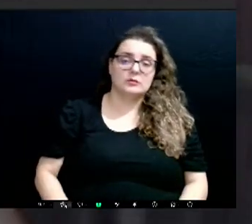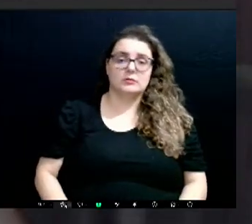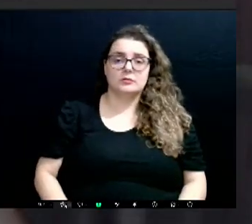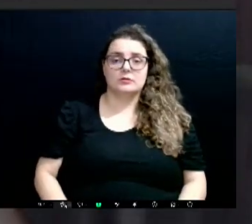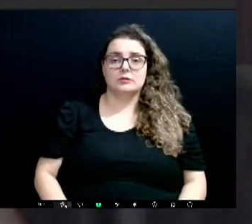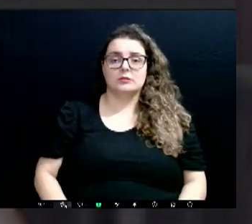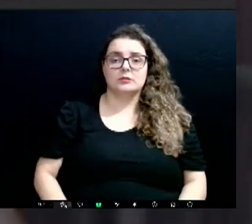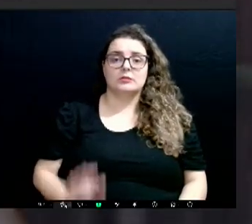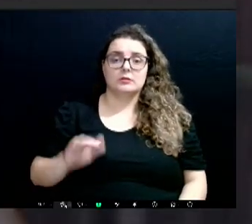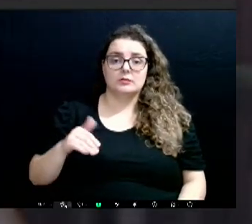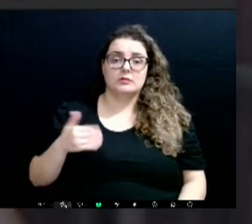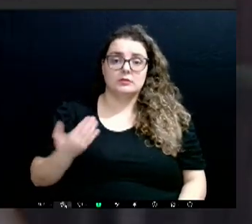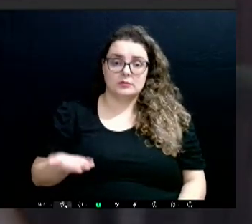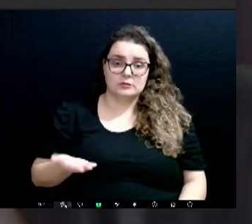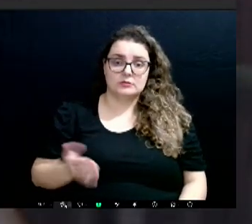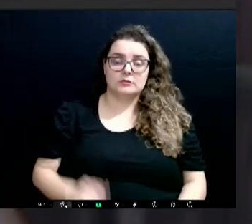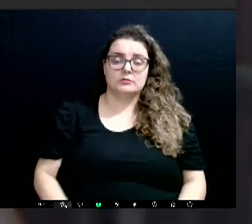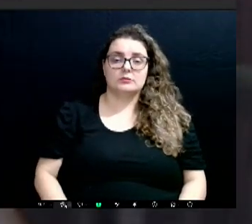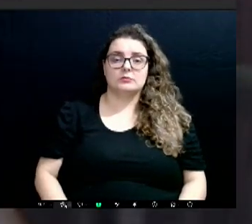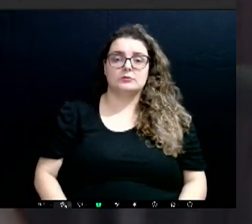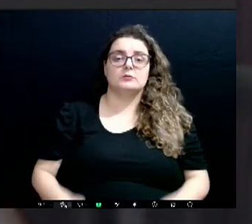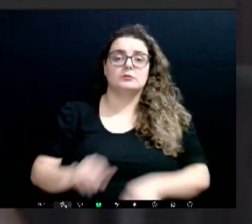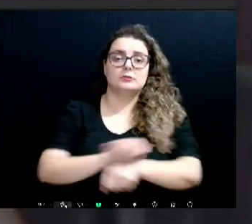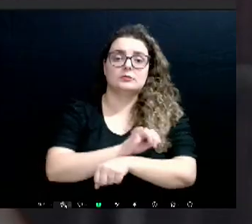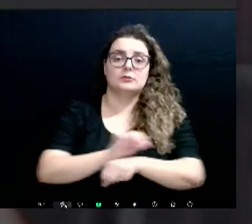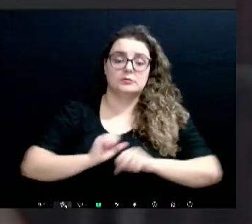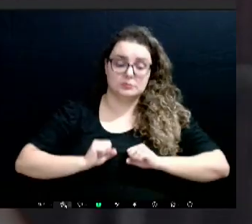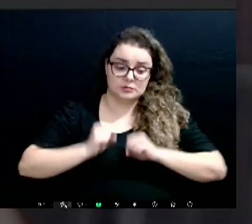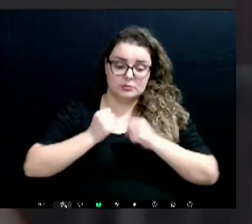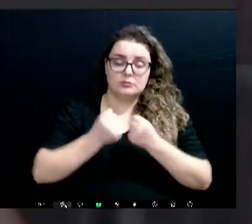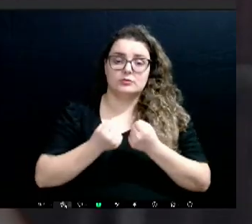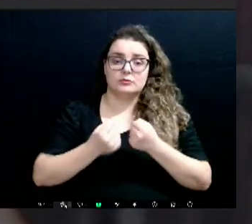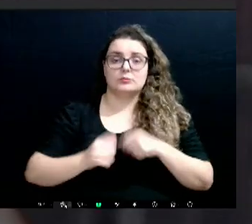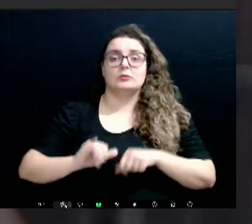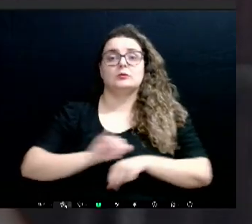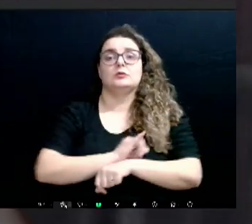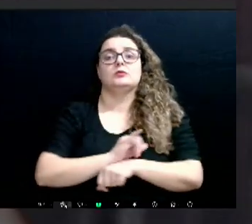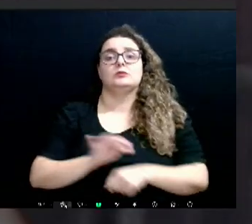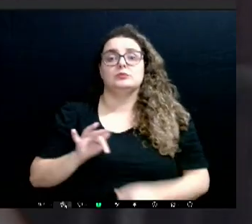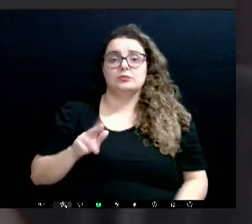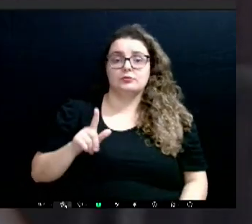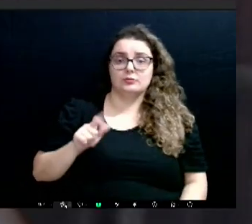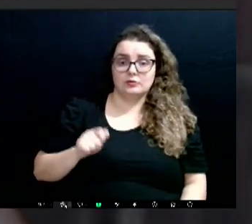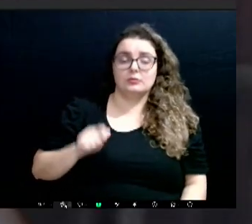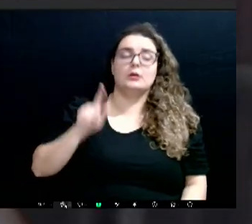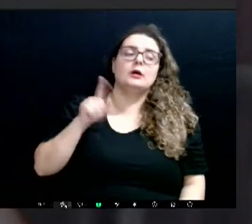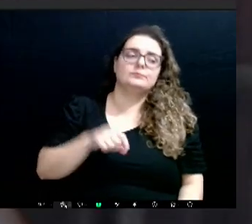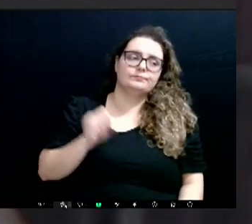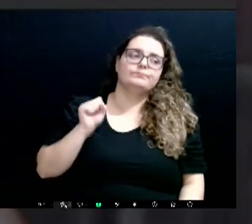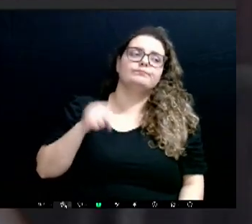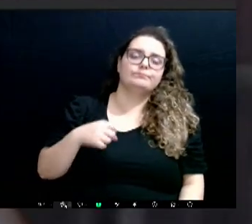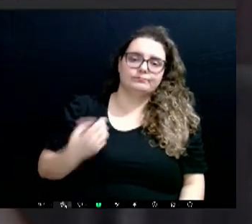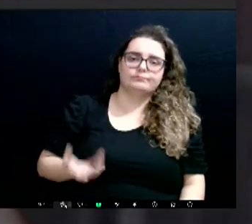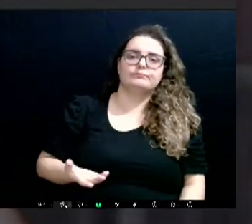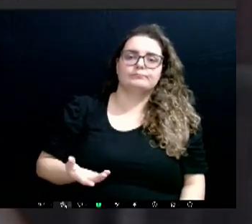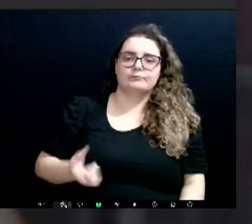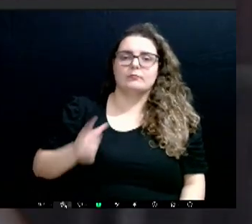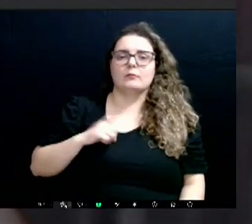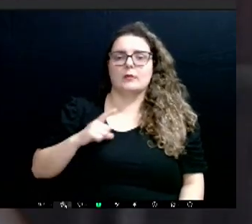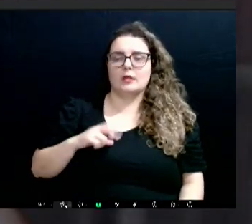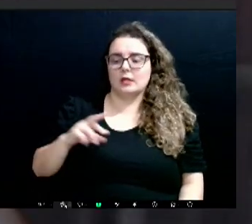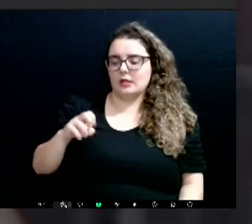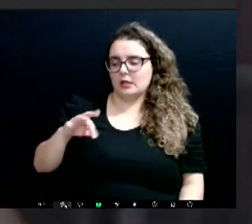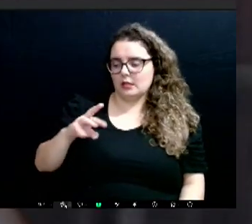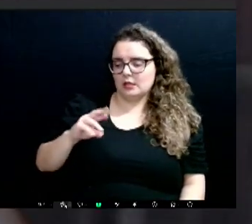por um mecanismo de defesa, um mecanismo de fuga, é aí sim que tem essa retroalimentação da angústia,